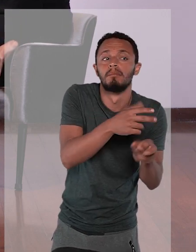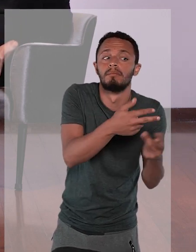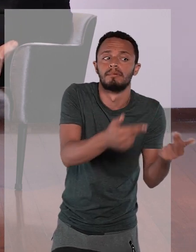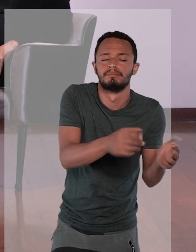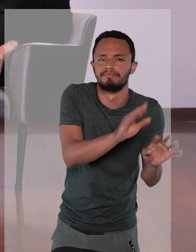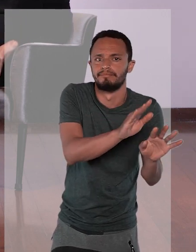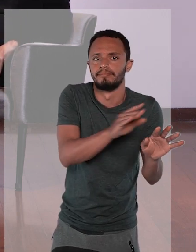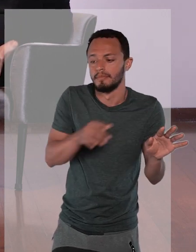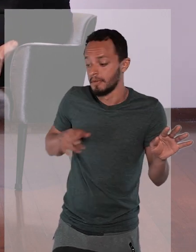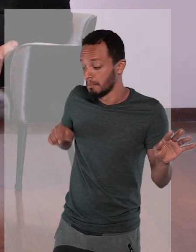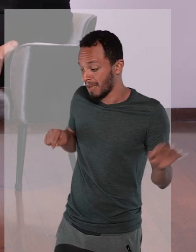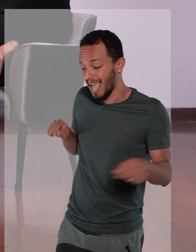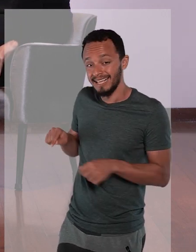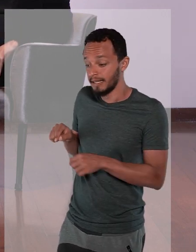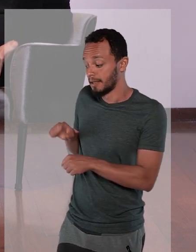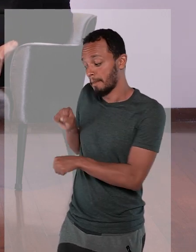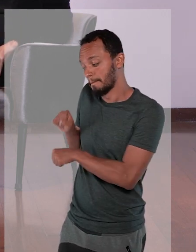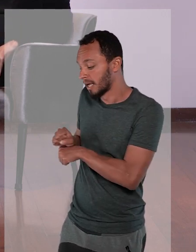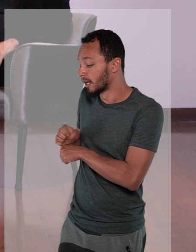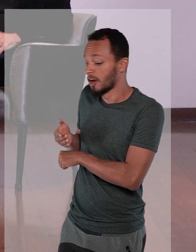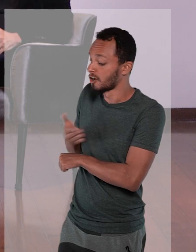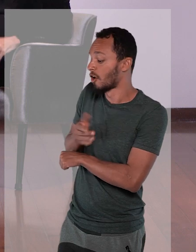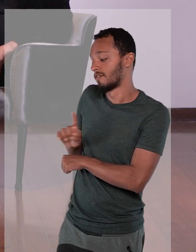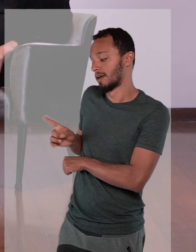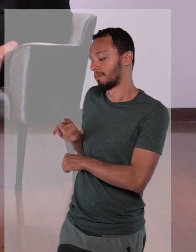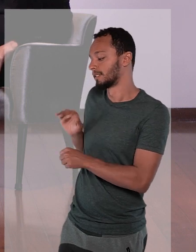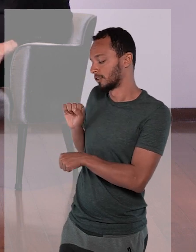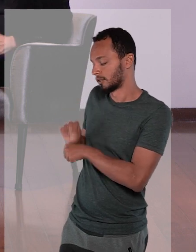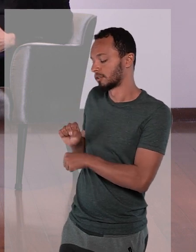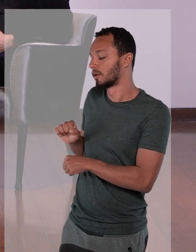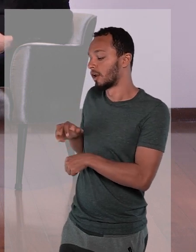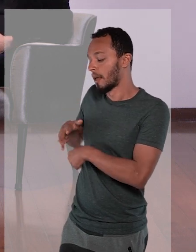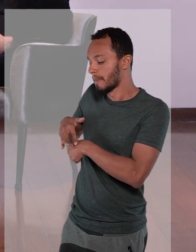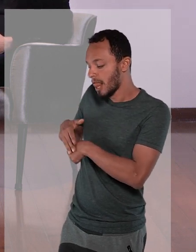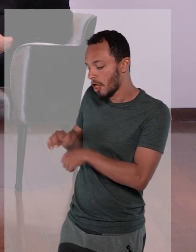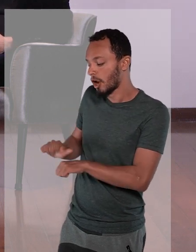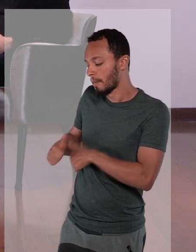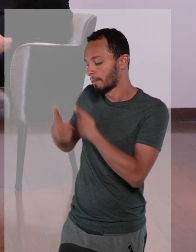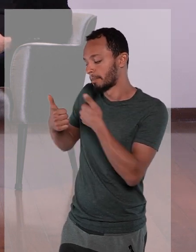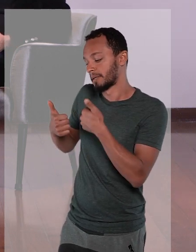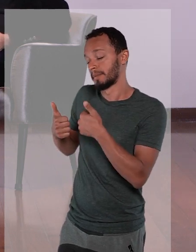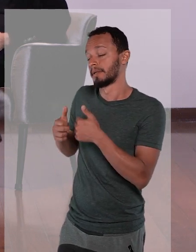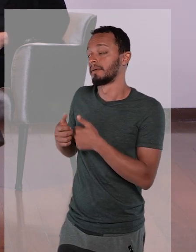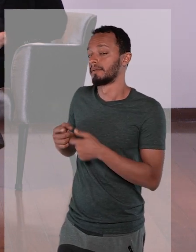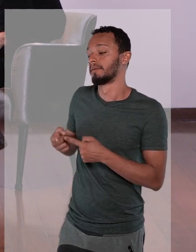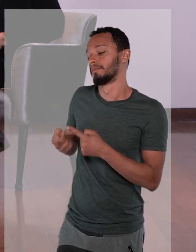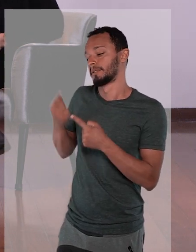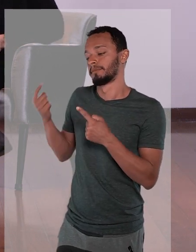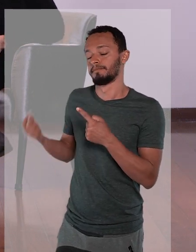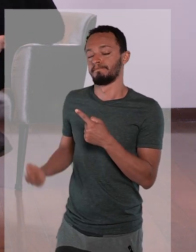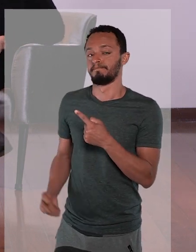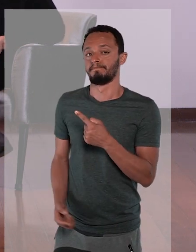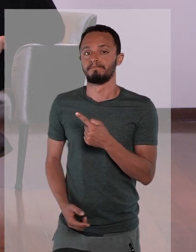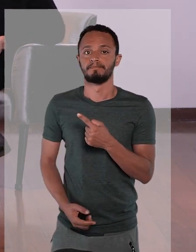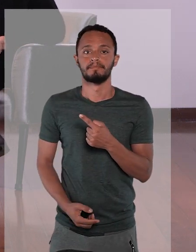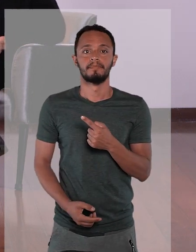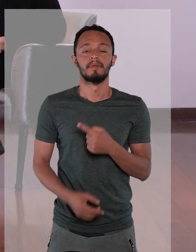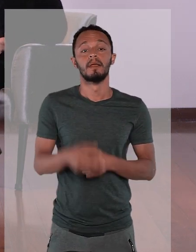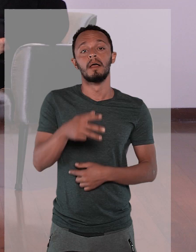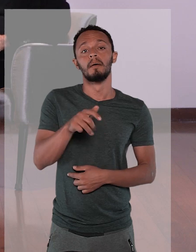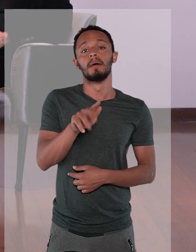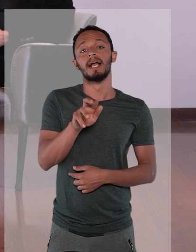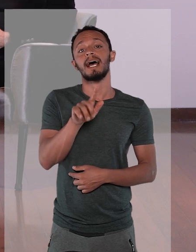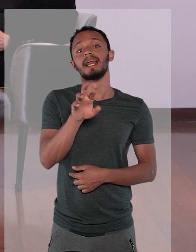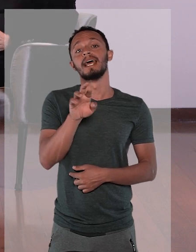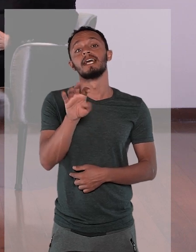isso talvez seja também reescolarizar. Né? Doutora Margarete, tem que te perguntar sobre a decisão do Congresso